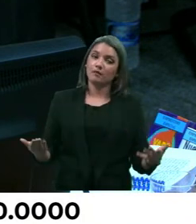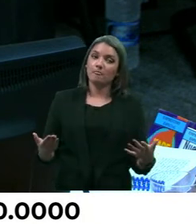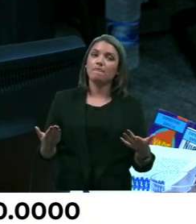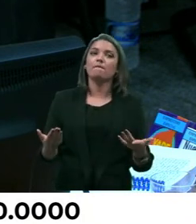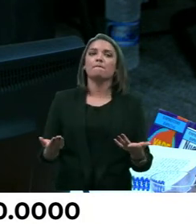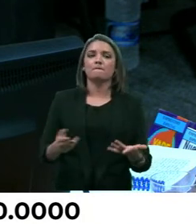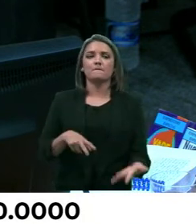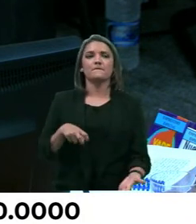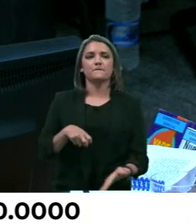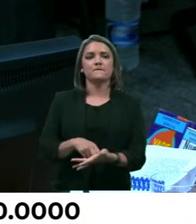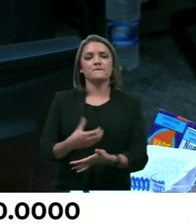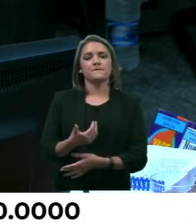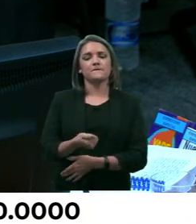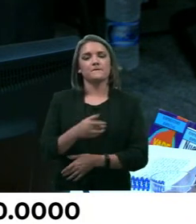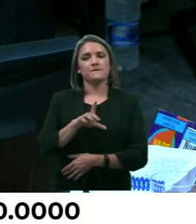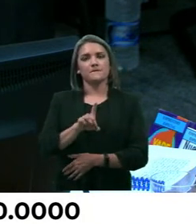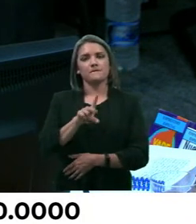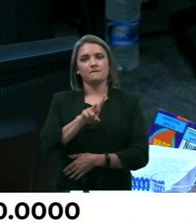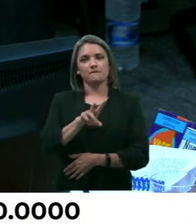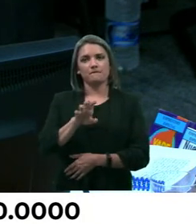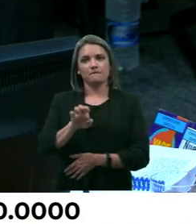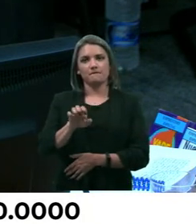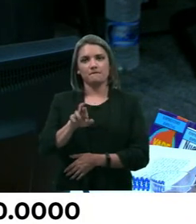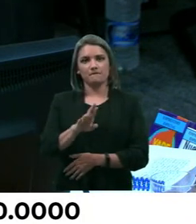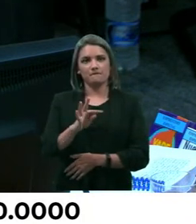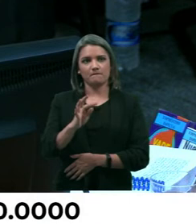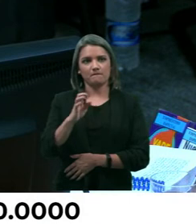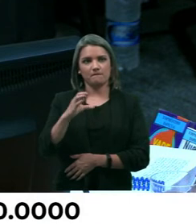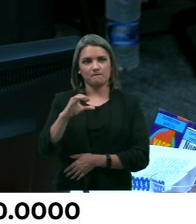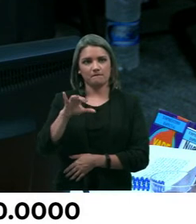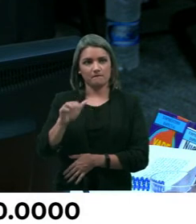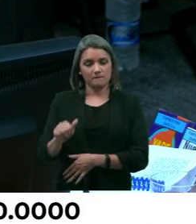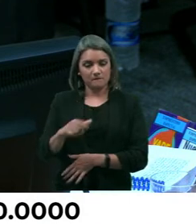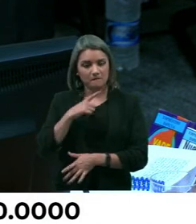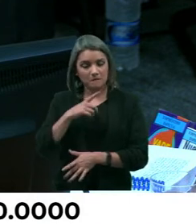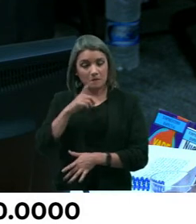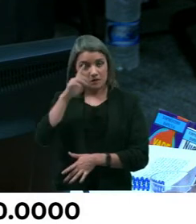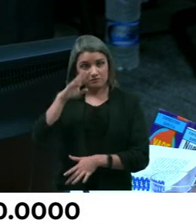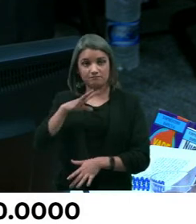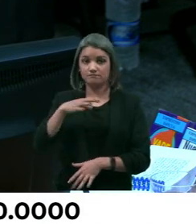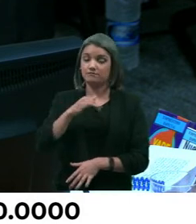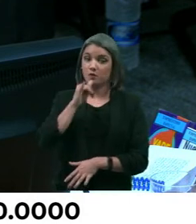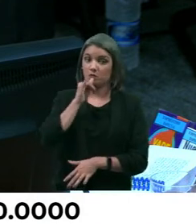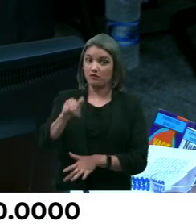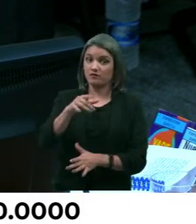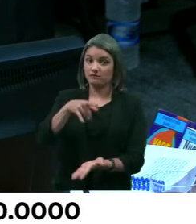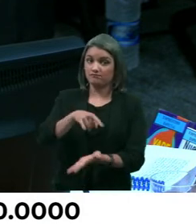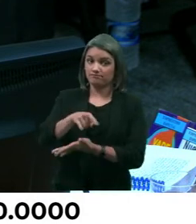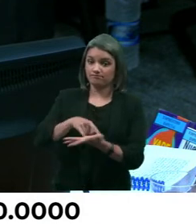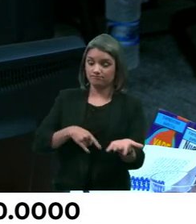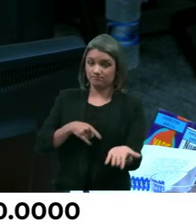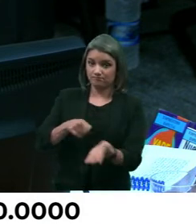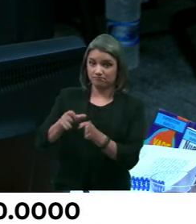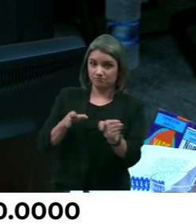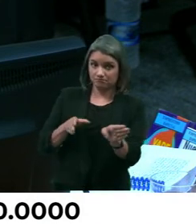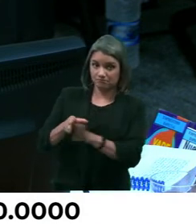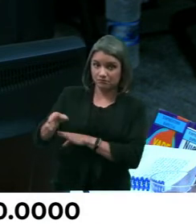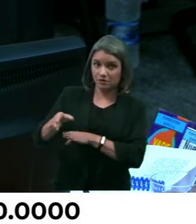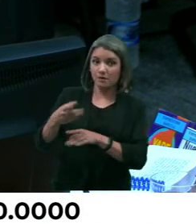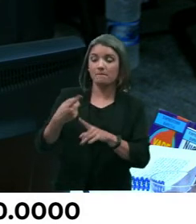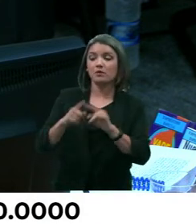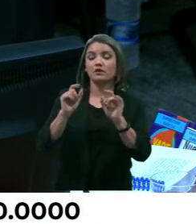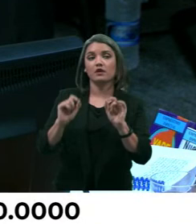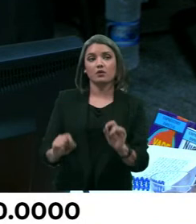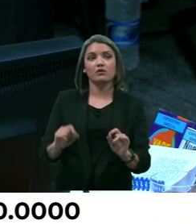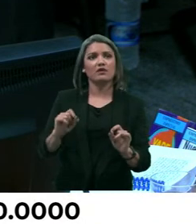da pena de advertência, não obstante o fundamento da decisão proferida, por se tratar apenas de um magistrado